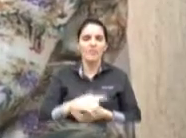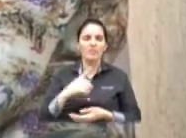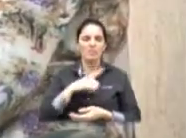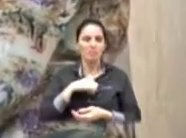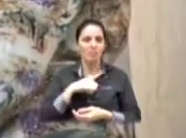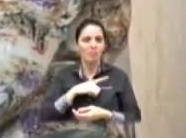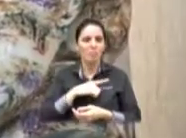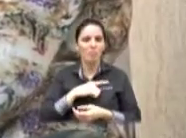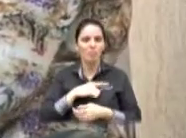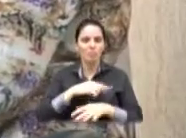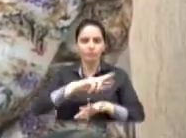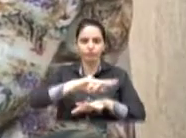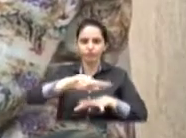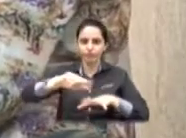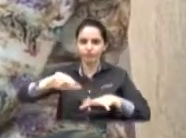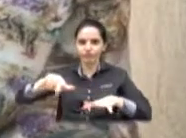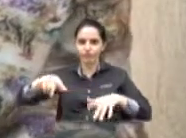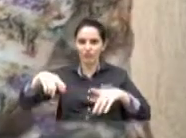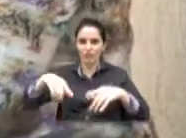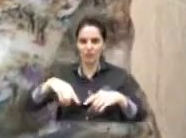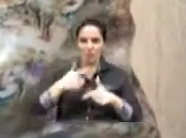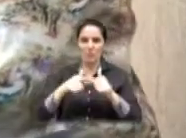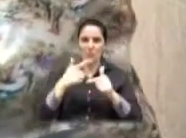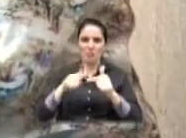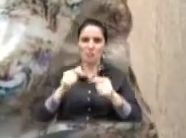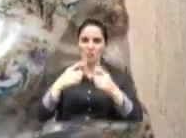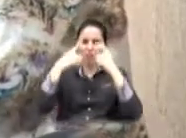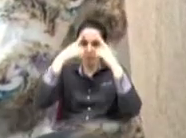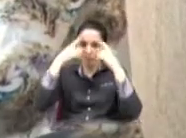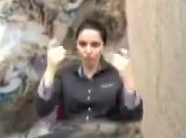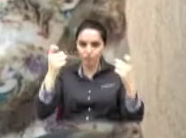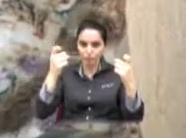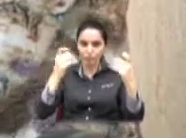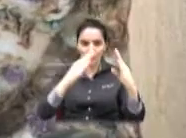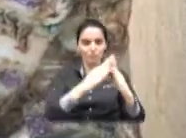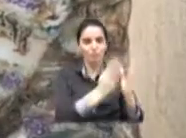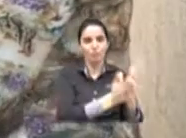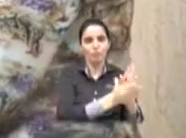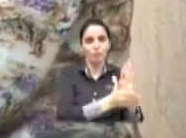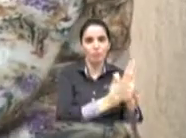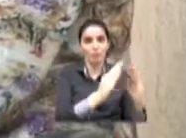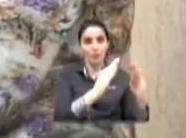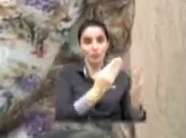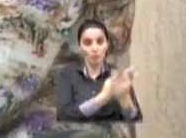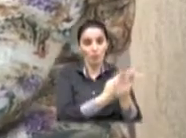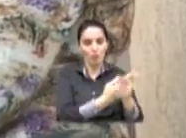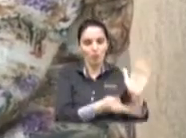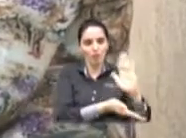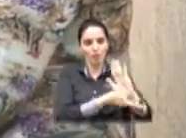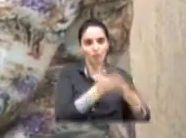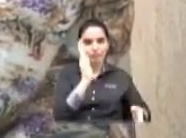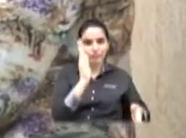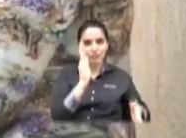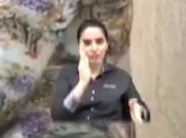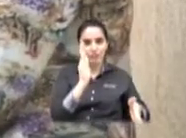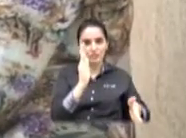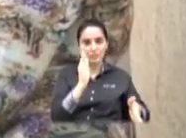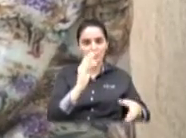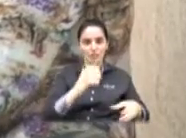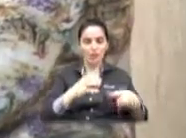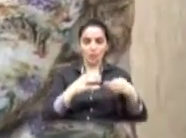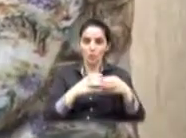temos problemas com a evasão escolar o objetivo do instituto educacional ginga é diminuir a violência